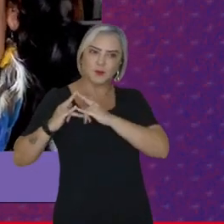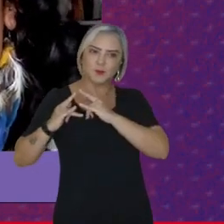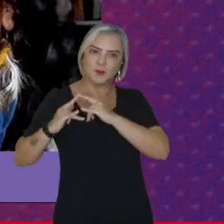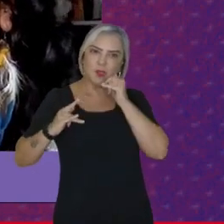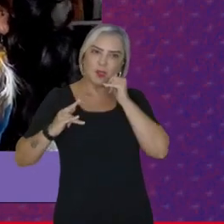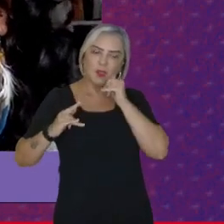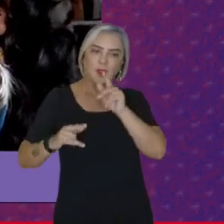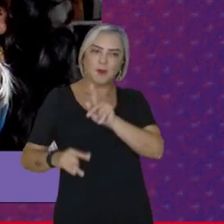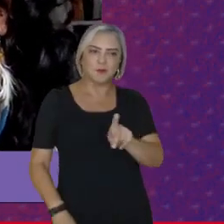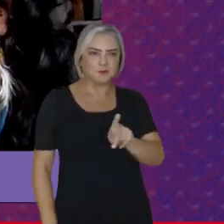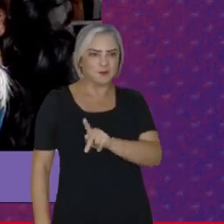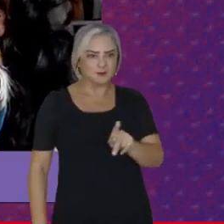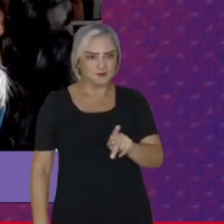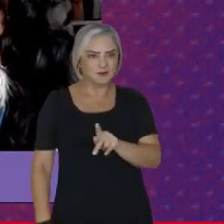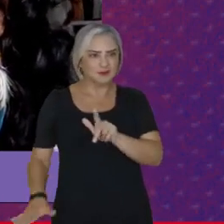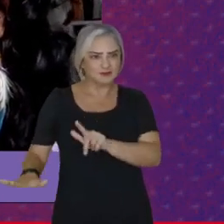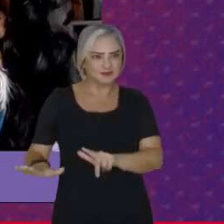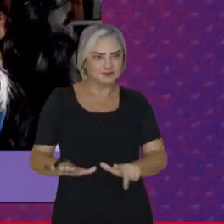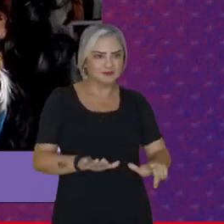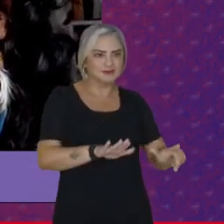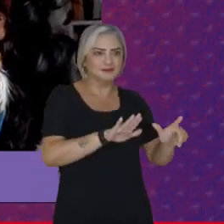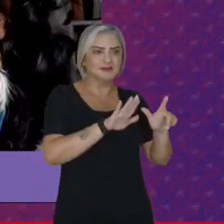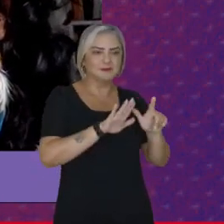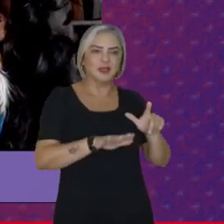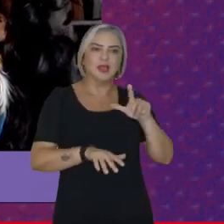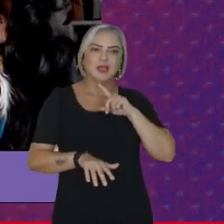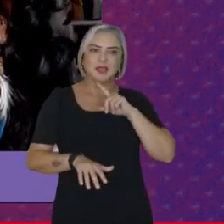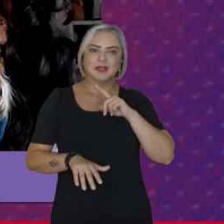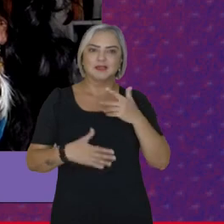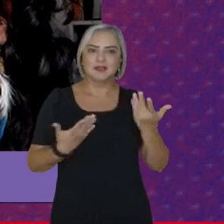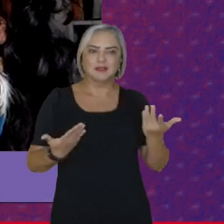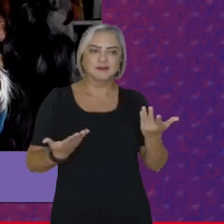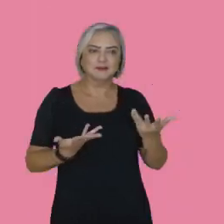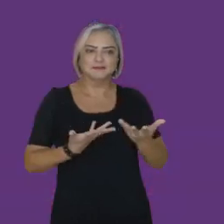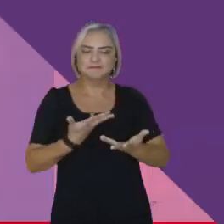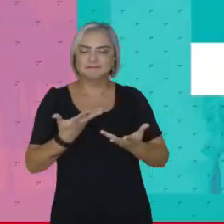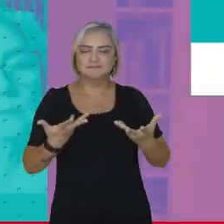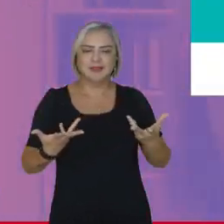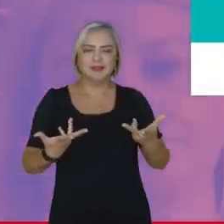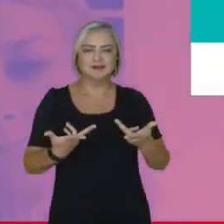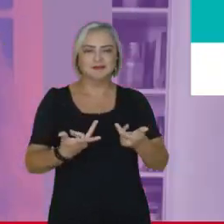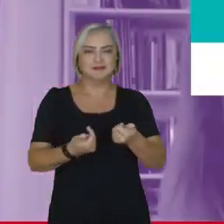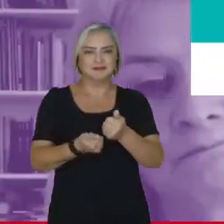nossas professoras, essa semana com que a gente teve até essa troca tão rica.